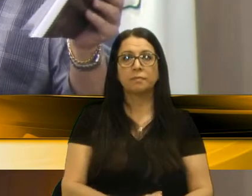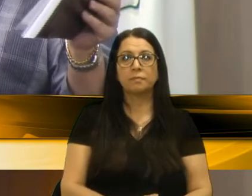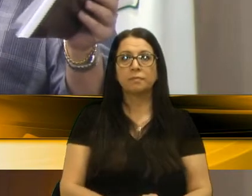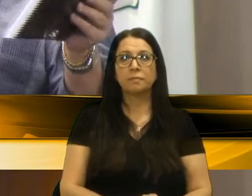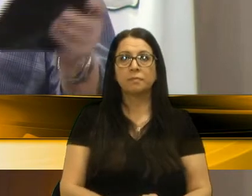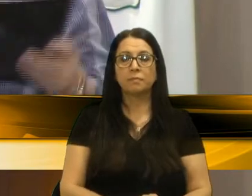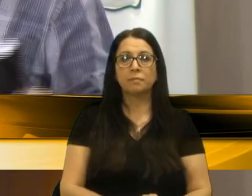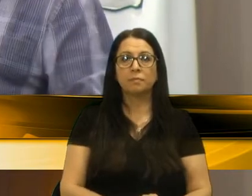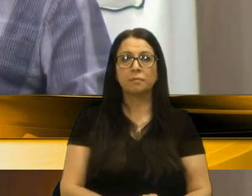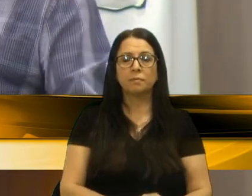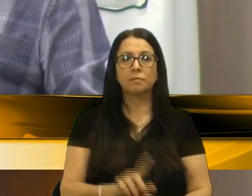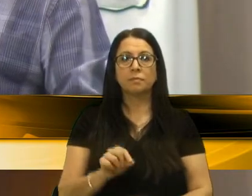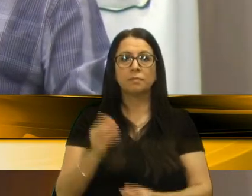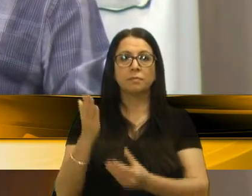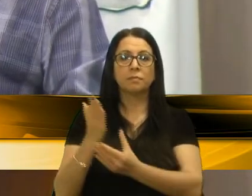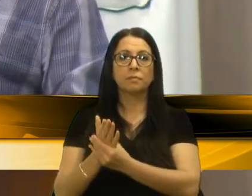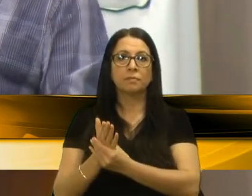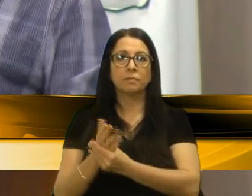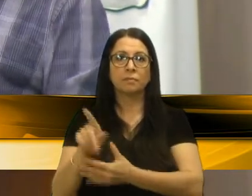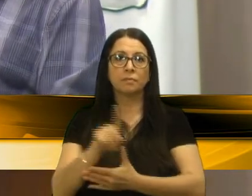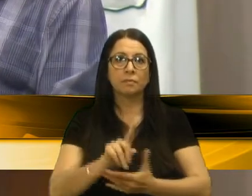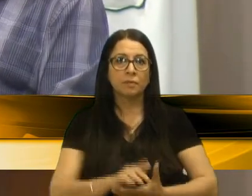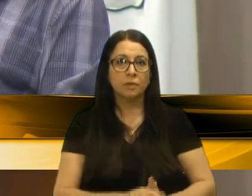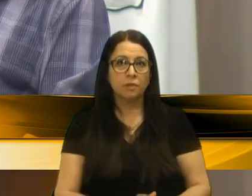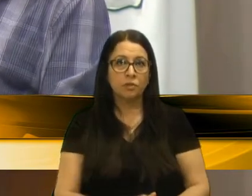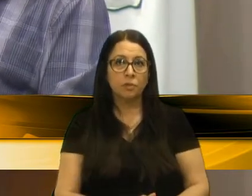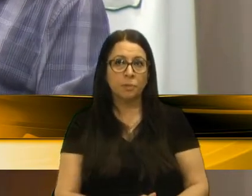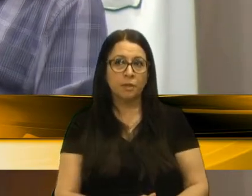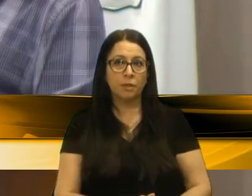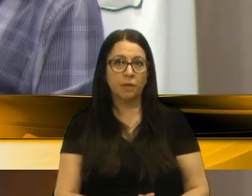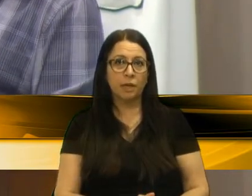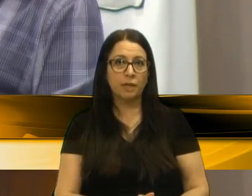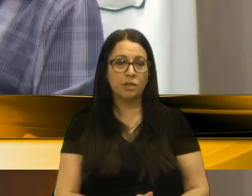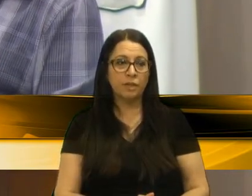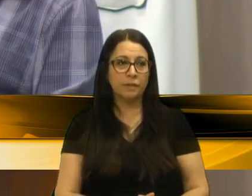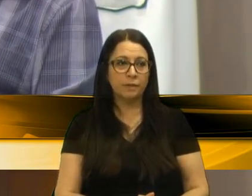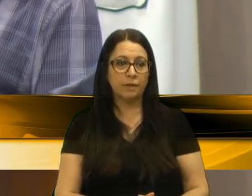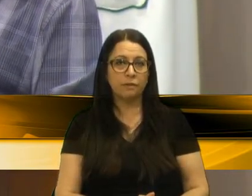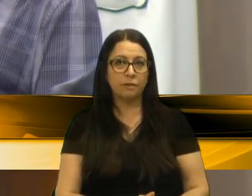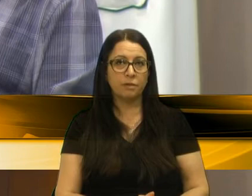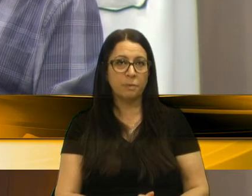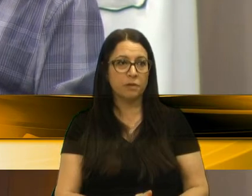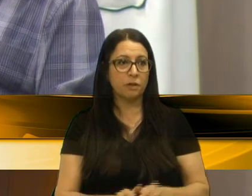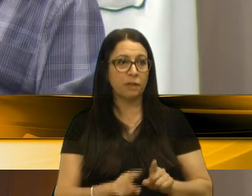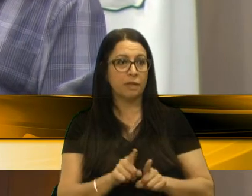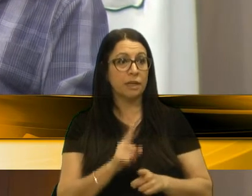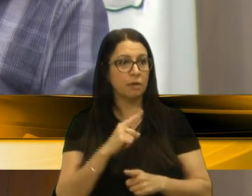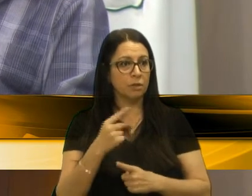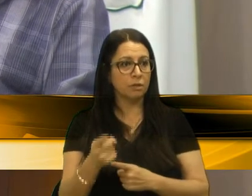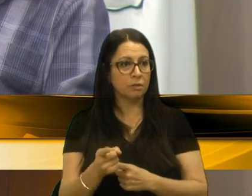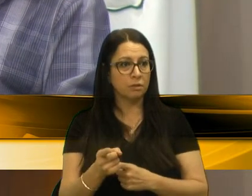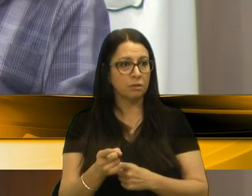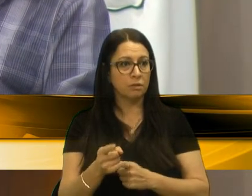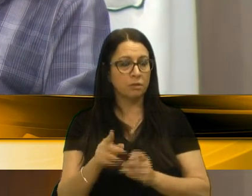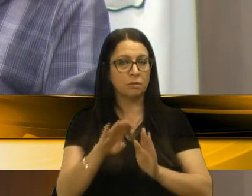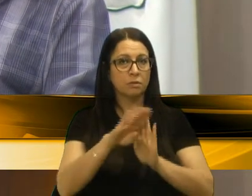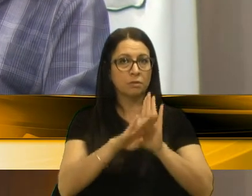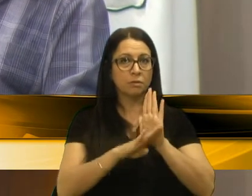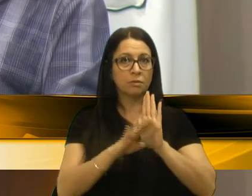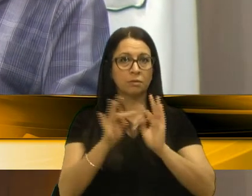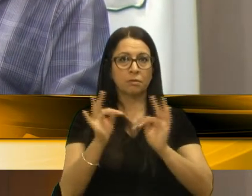na ação, eles são de ordem política, eles não são de ordem técnica.